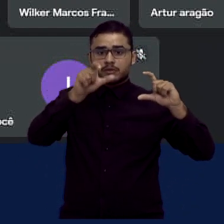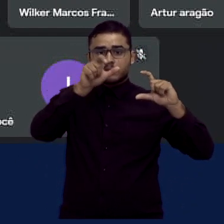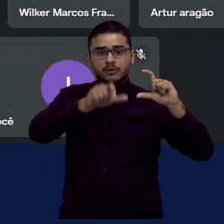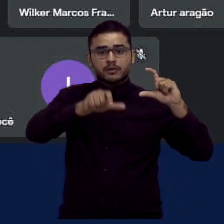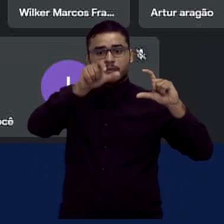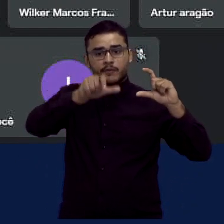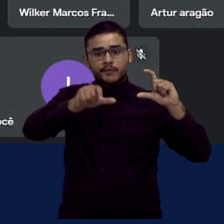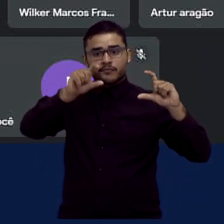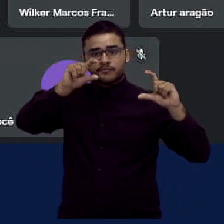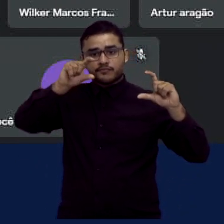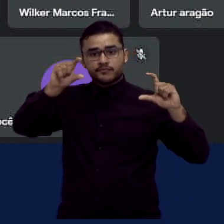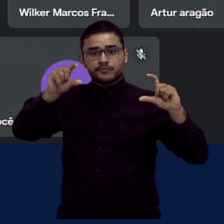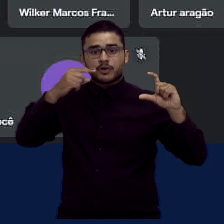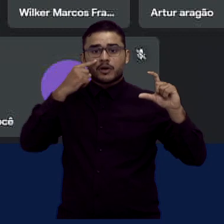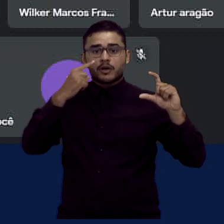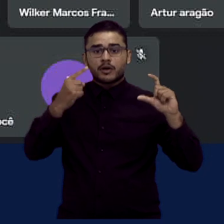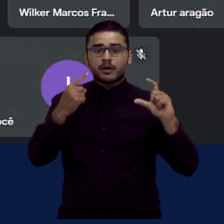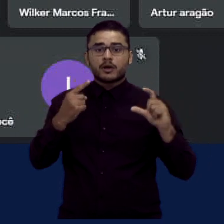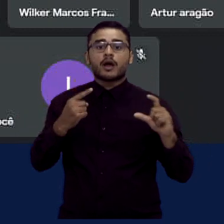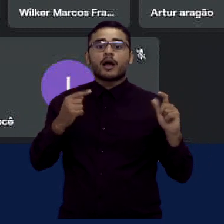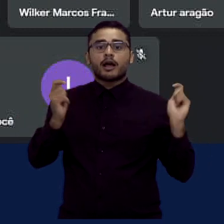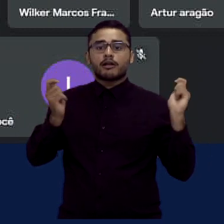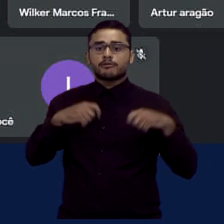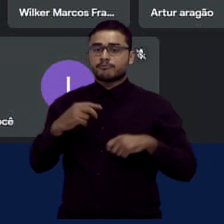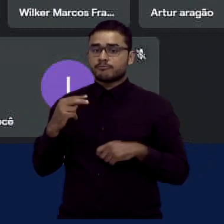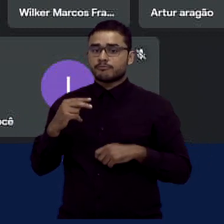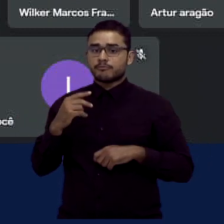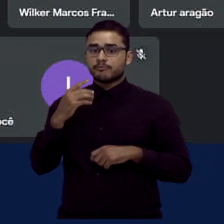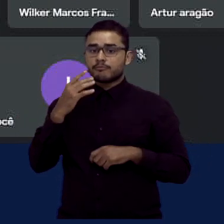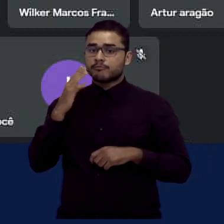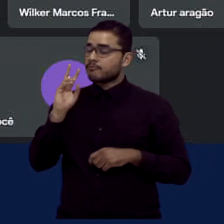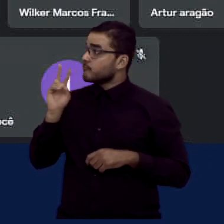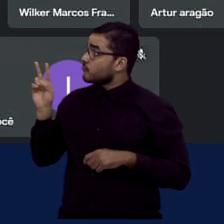frente enquadrando a personagem de trás.